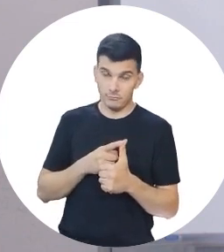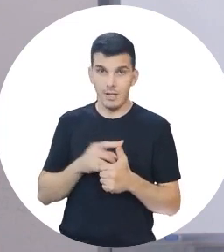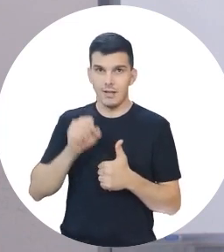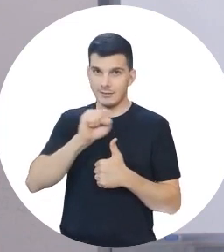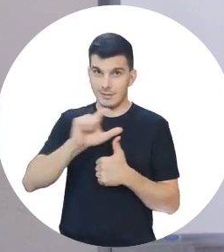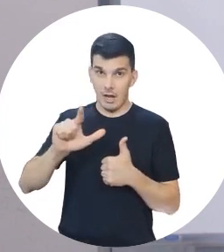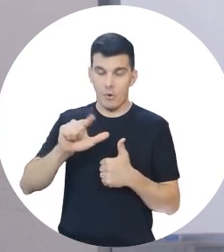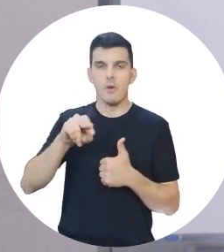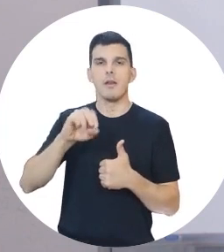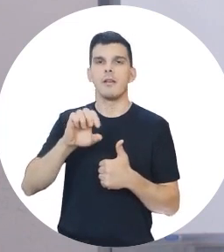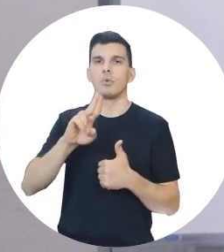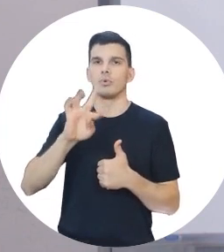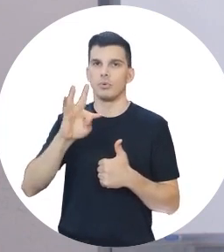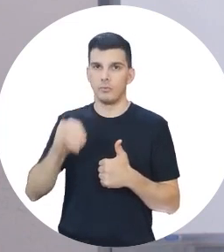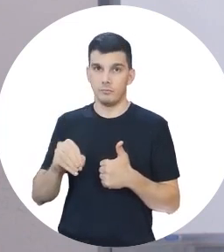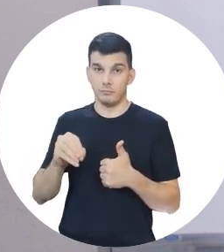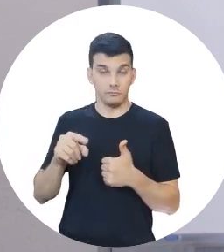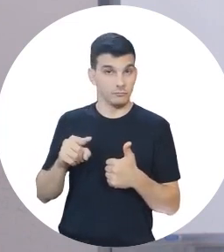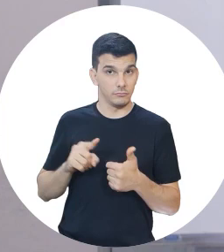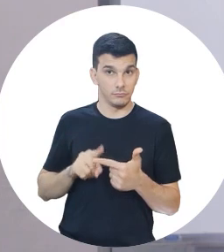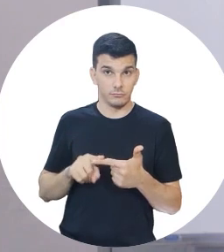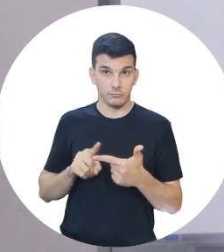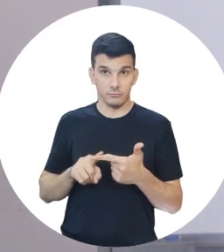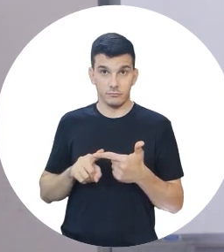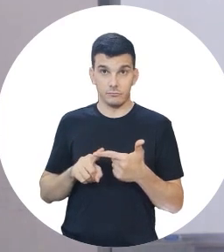Na2SO4 é um sal neutro.